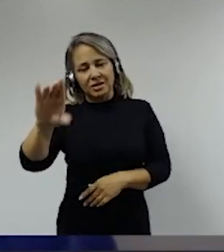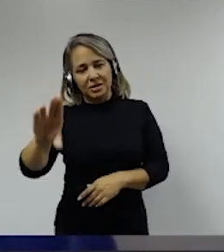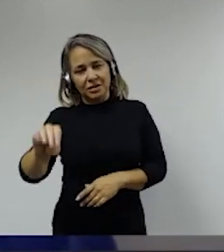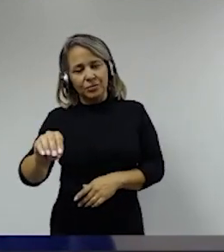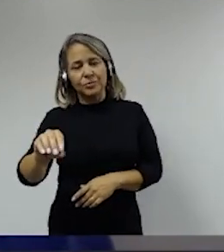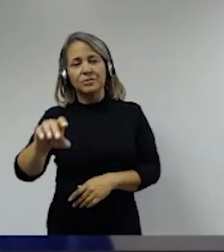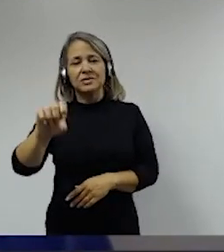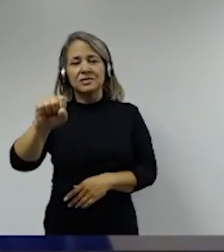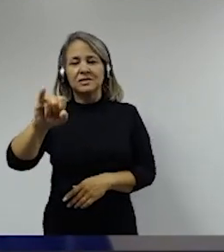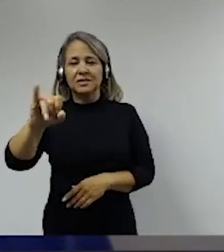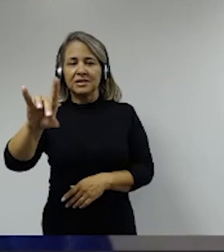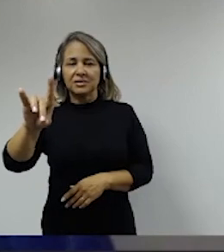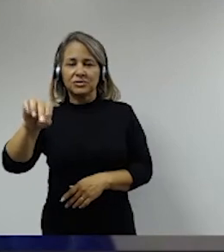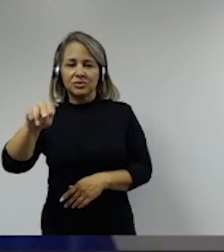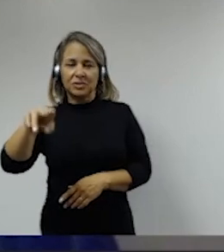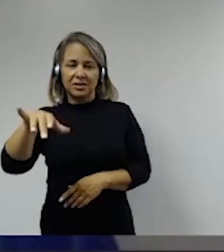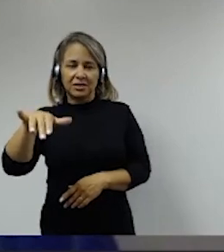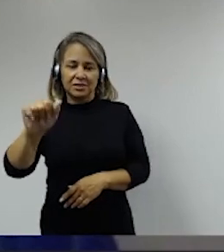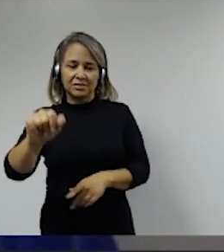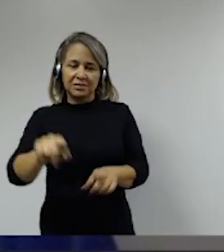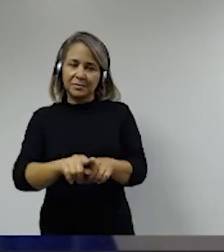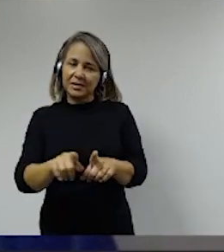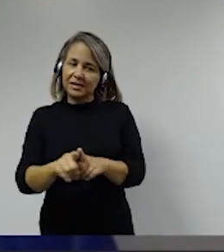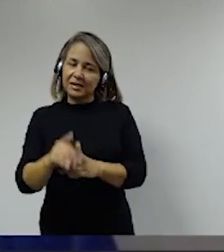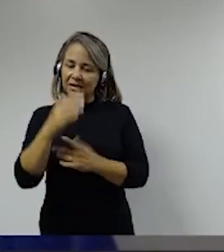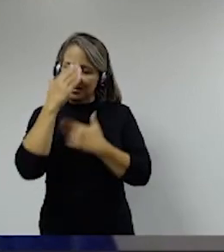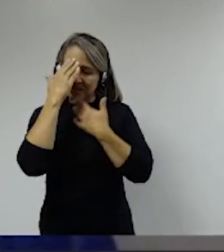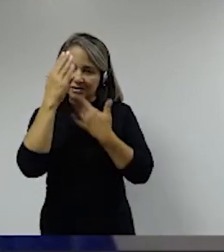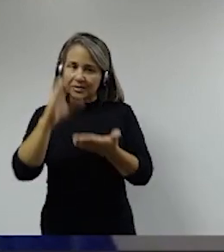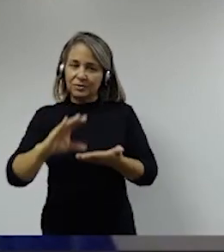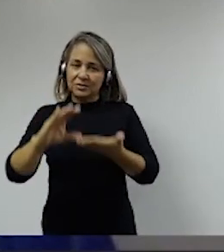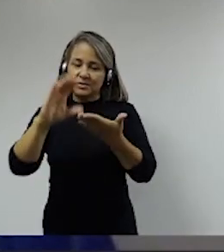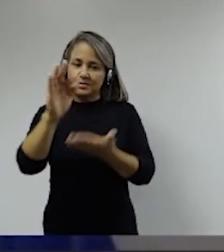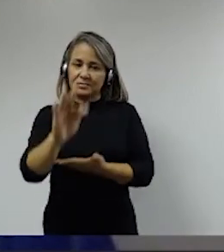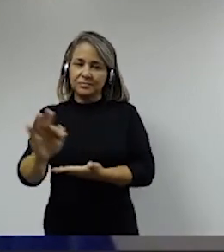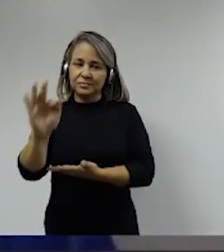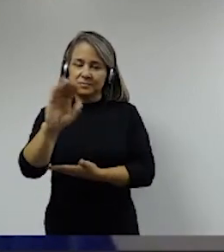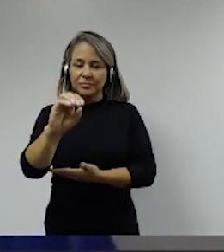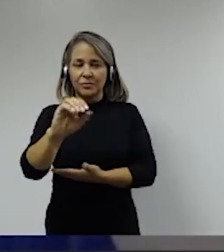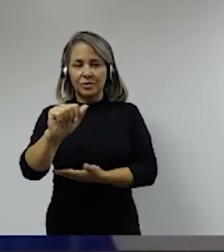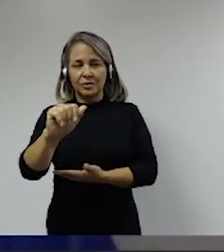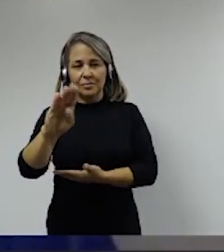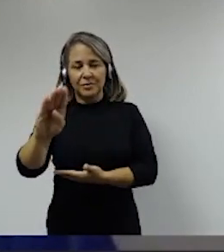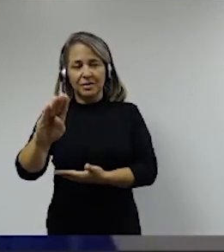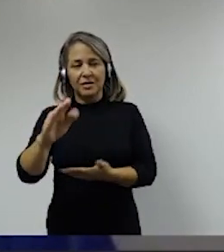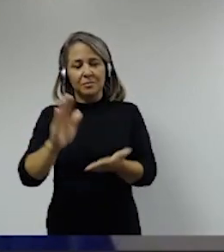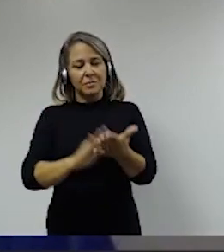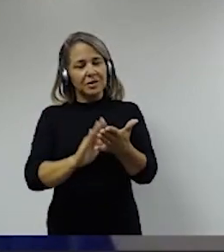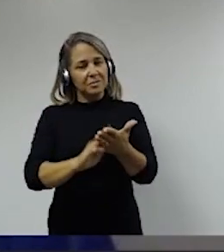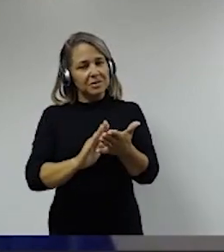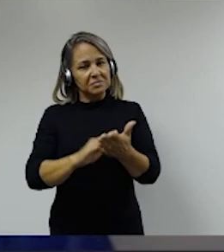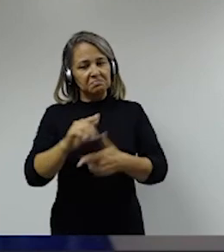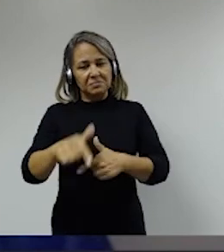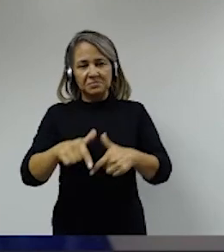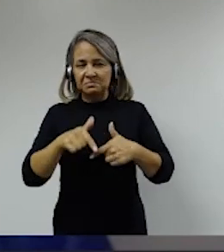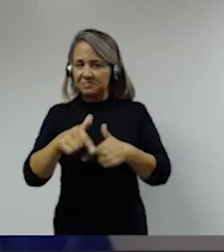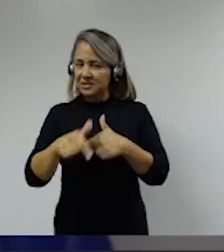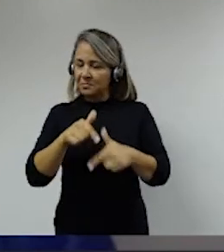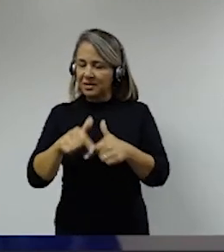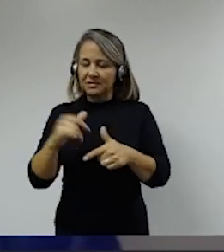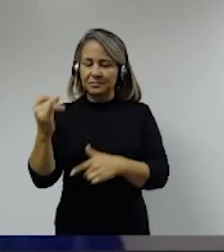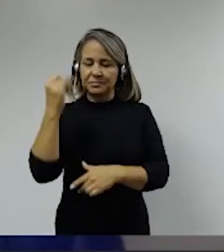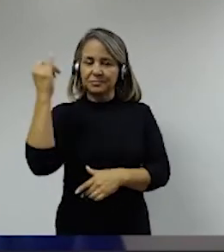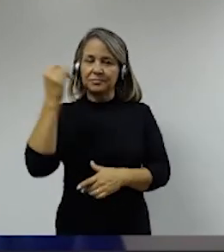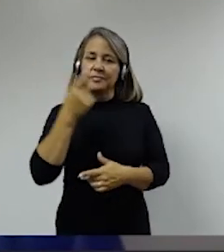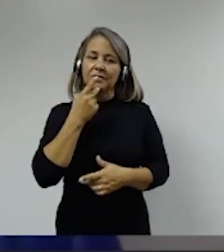Sidney Sanches, agradecer ao Conselho Federal da OAB, parabenizar por esse evento tão importante, né,